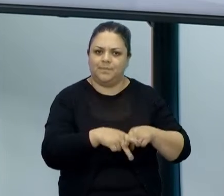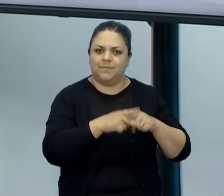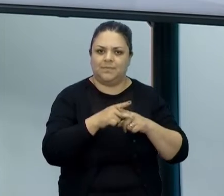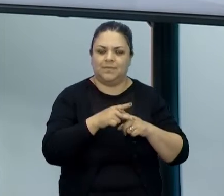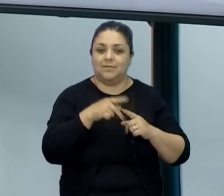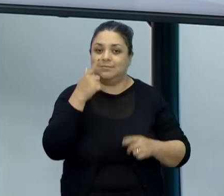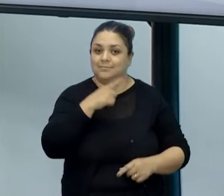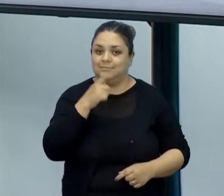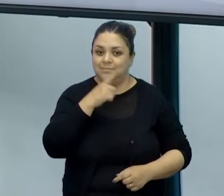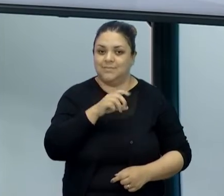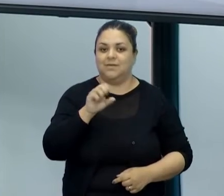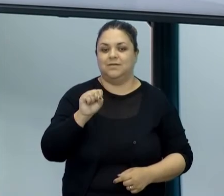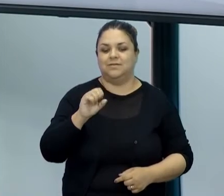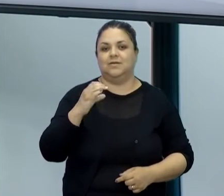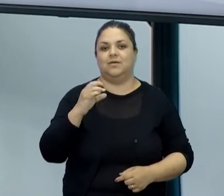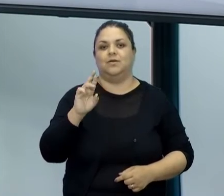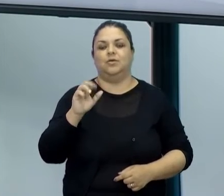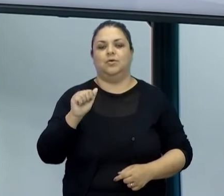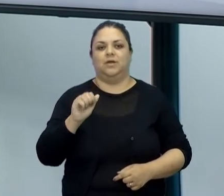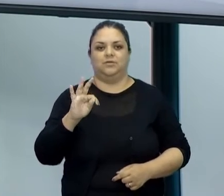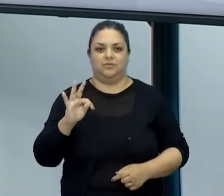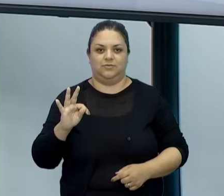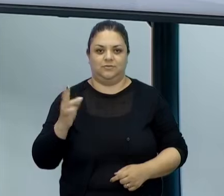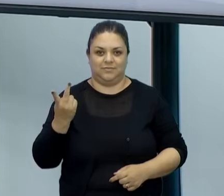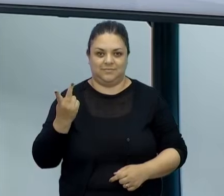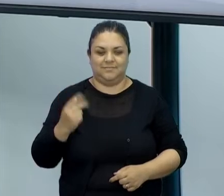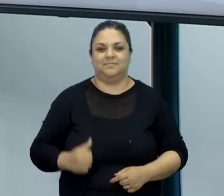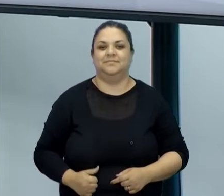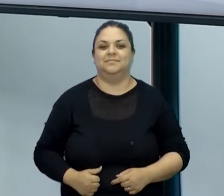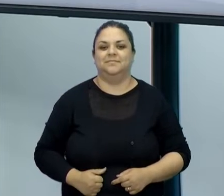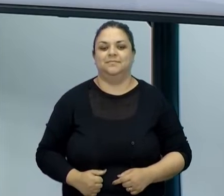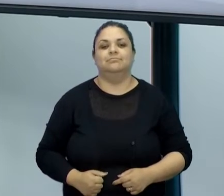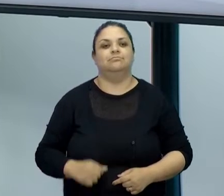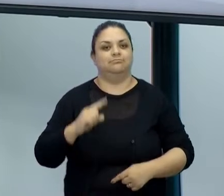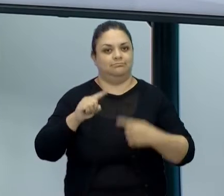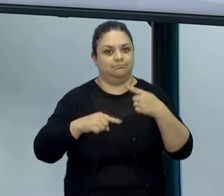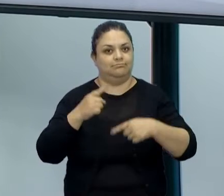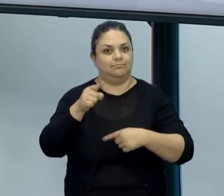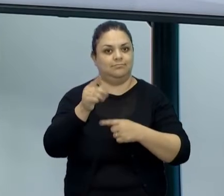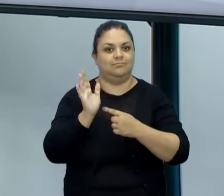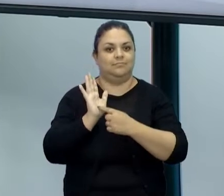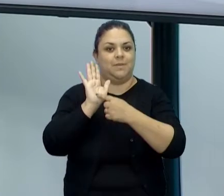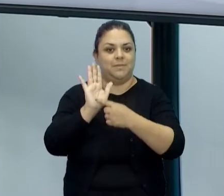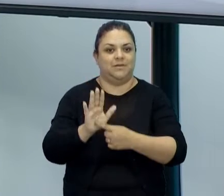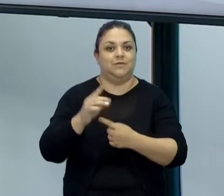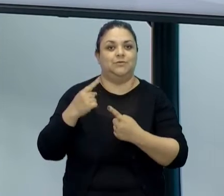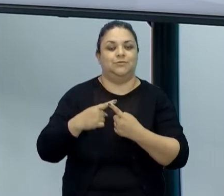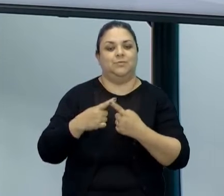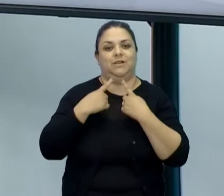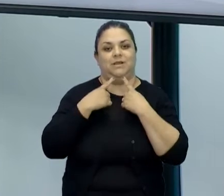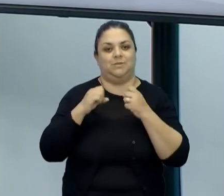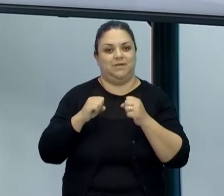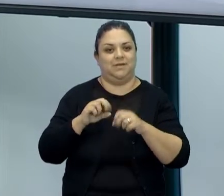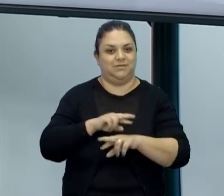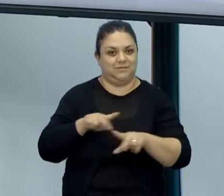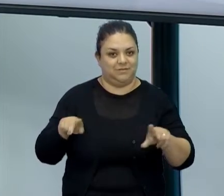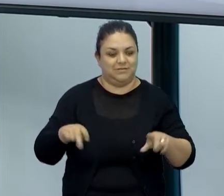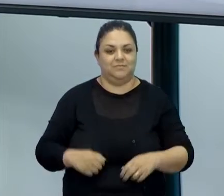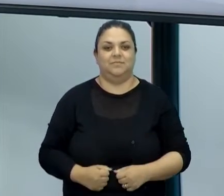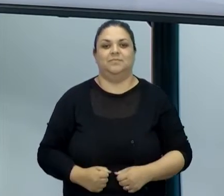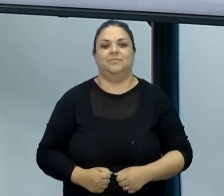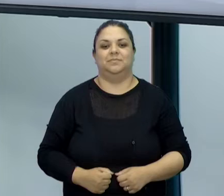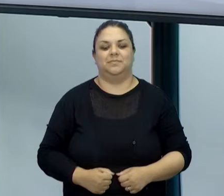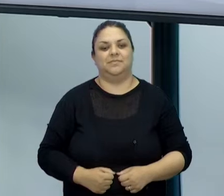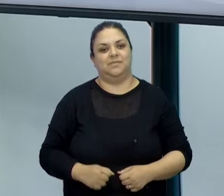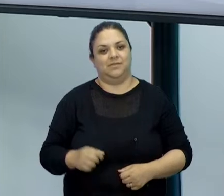que é um tipo de programação em blocos. Lembrando que vocês vão ter que apresentar um tipo de linguagem mais para frente também, por isso